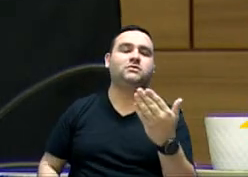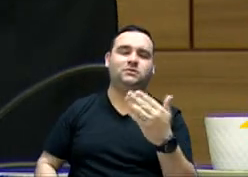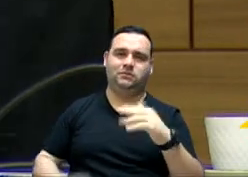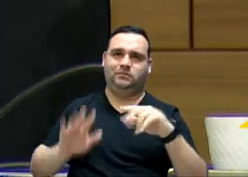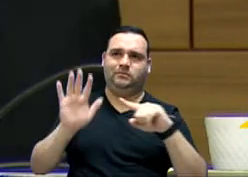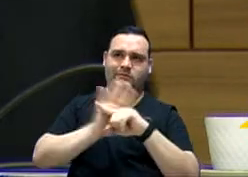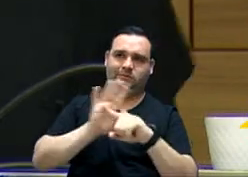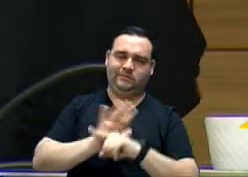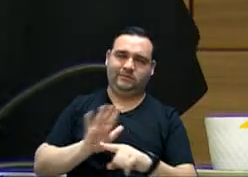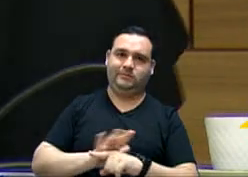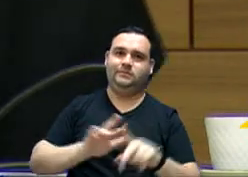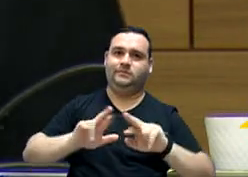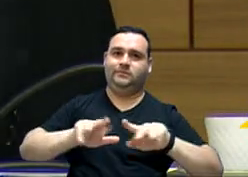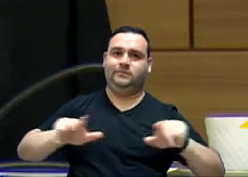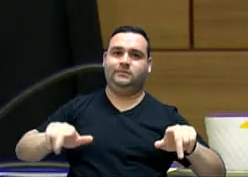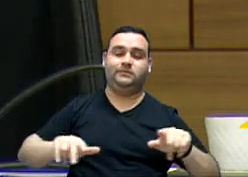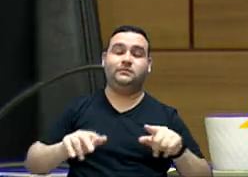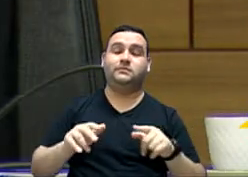requerimentos.